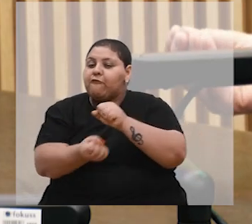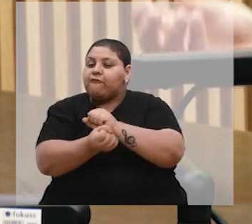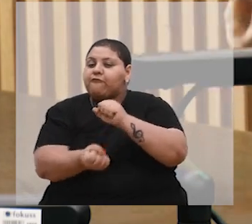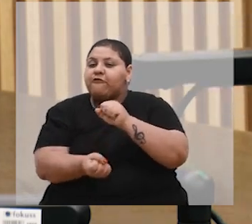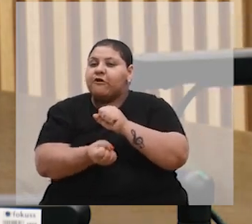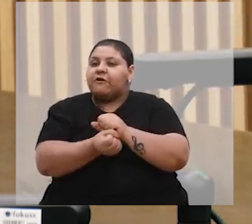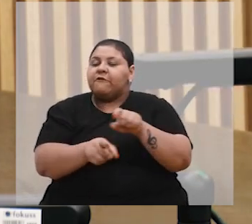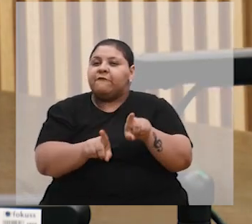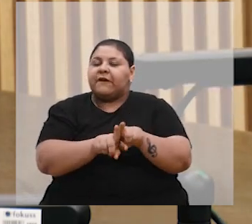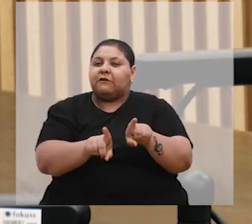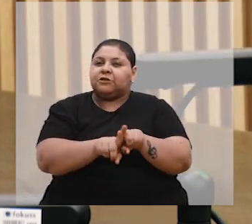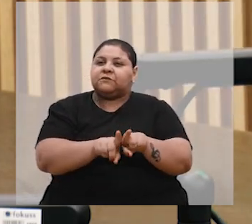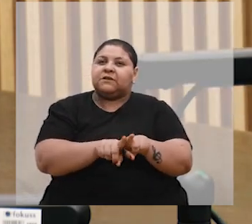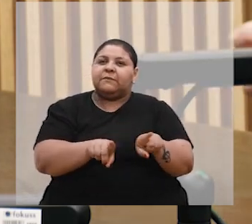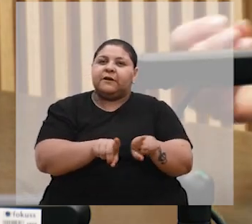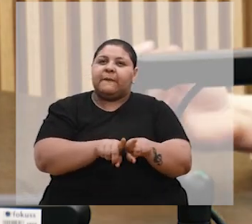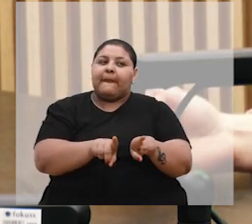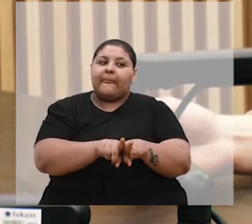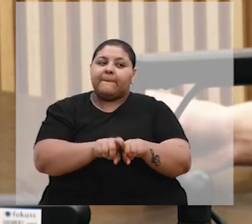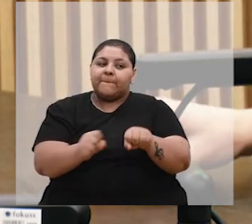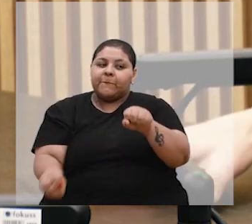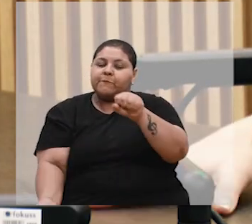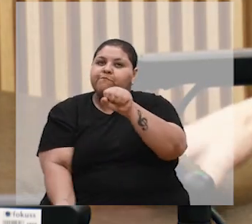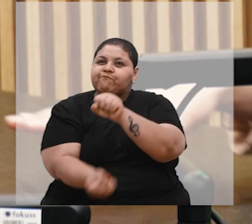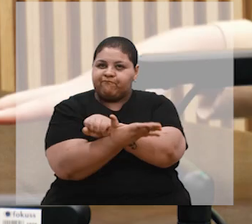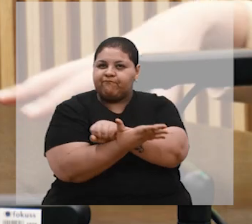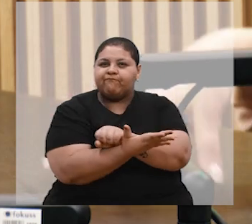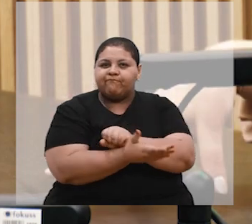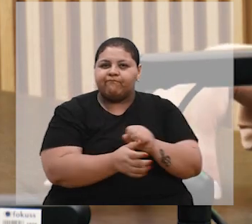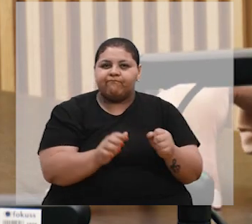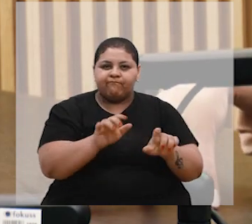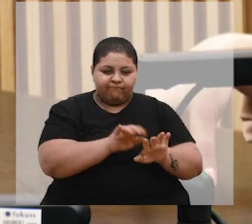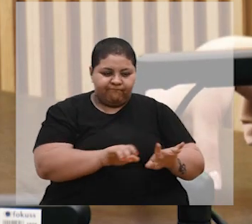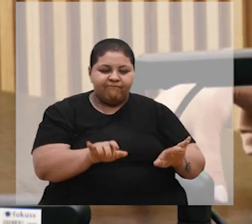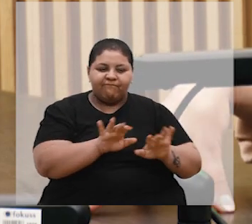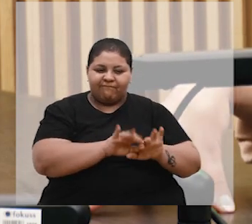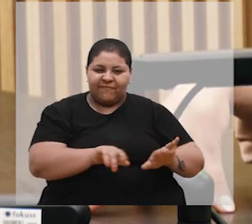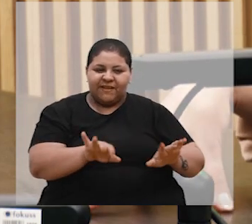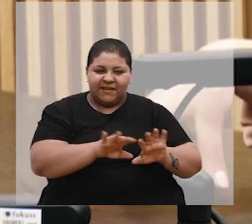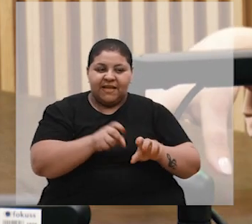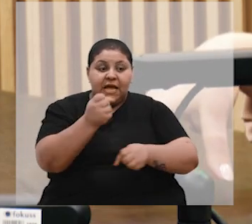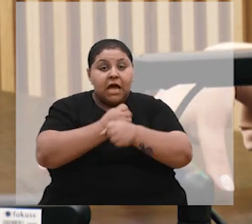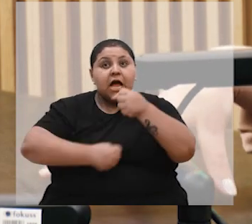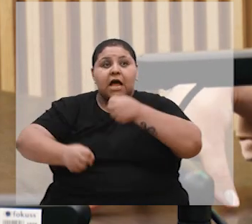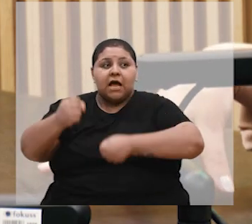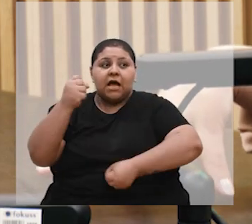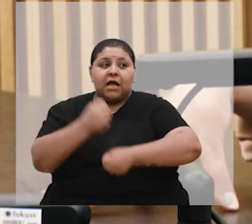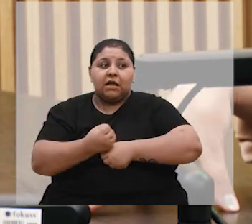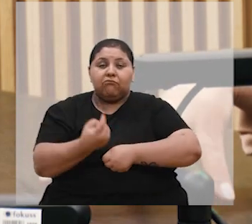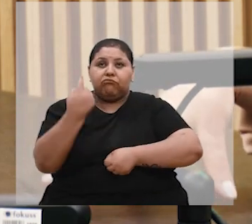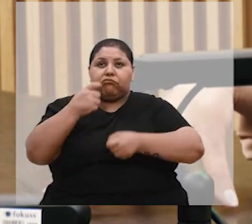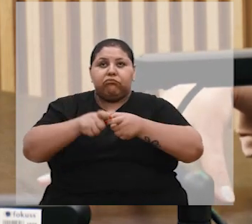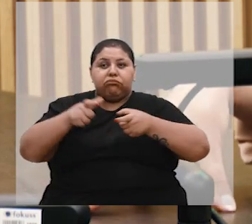sei, mas tem gente que faz. E curiosamente nós tivemos um recorde ano passado de